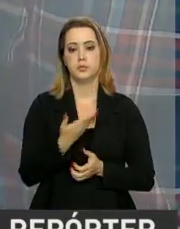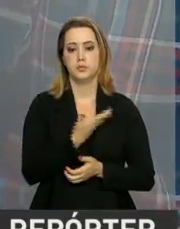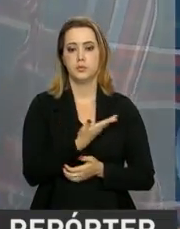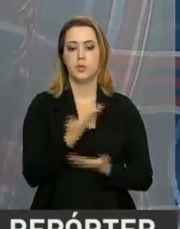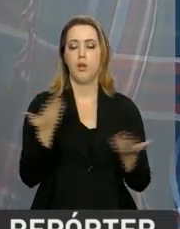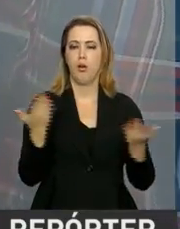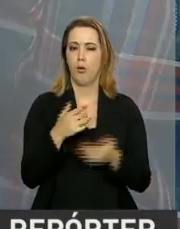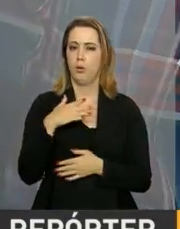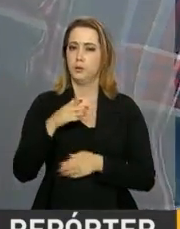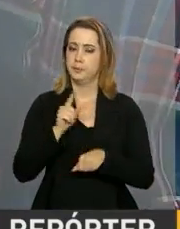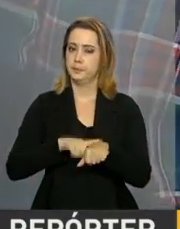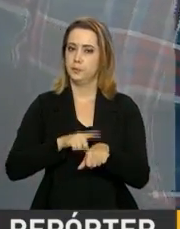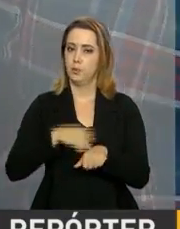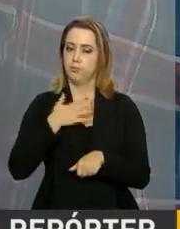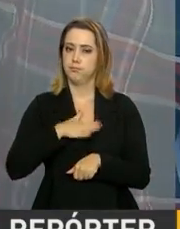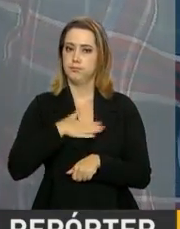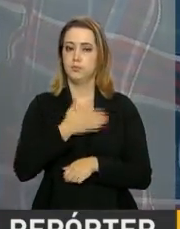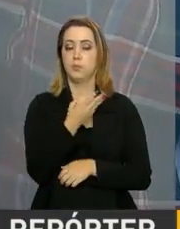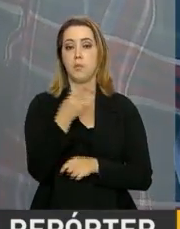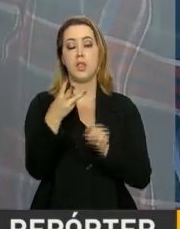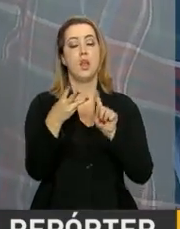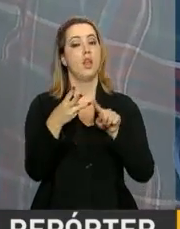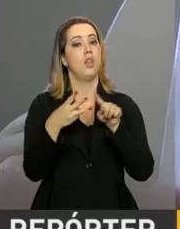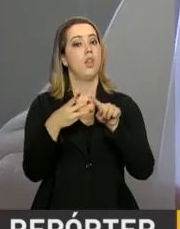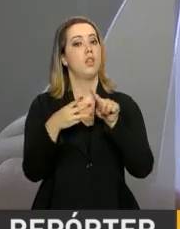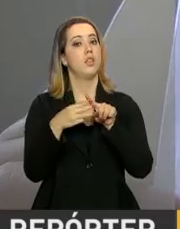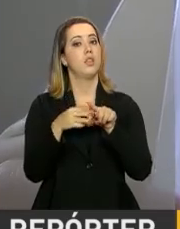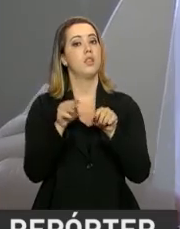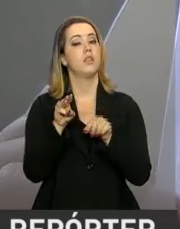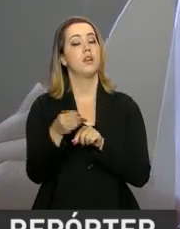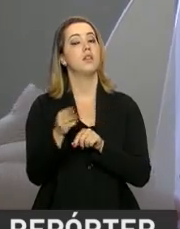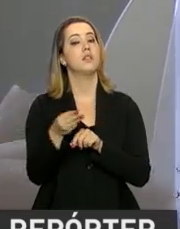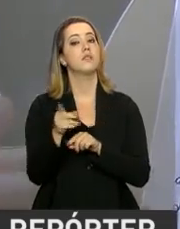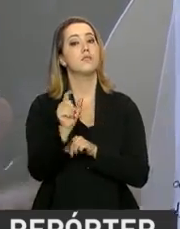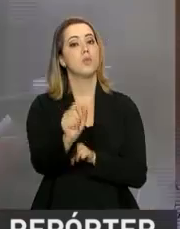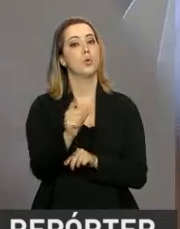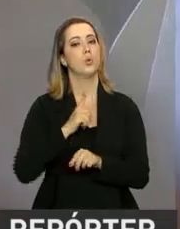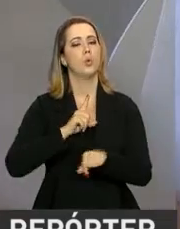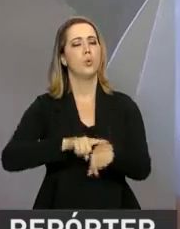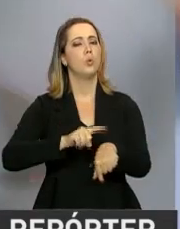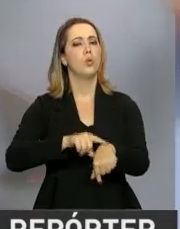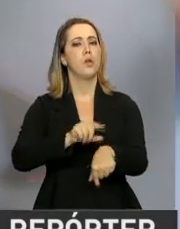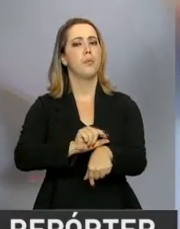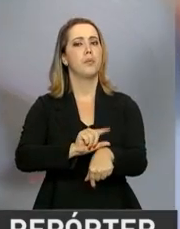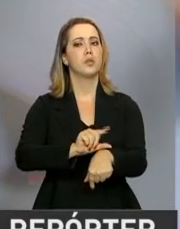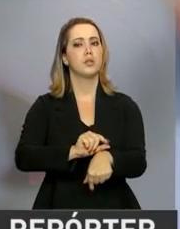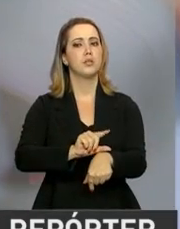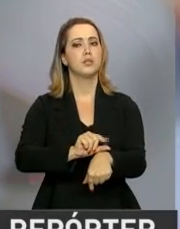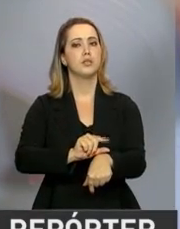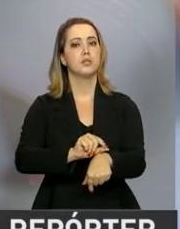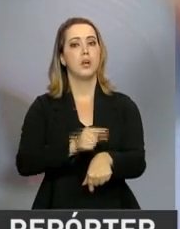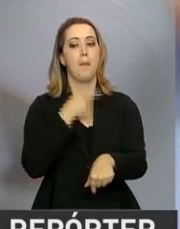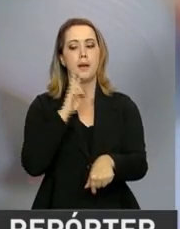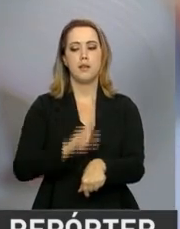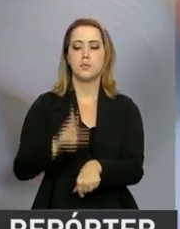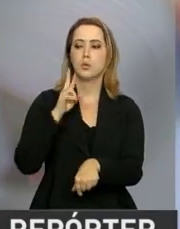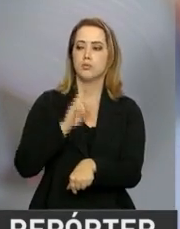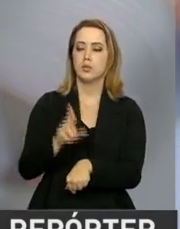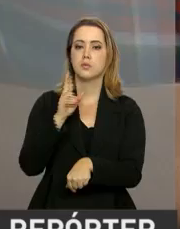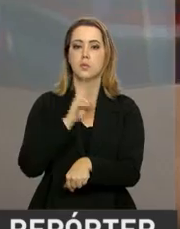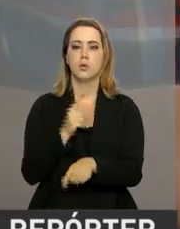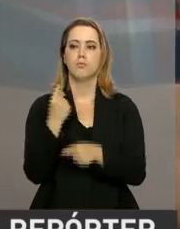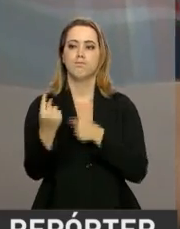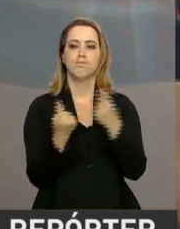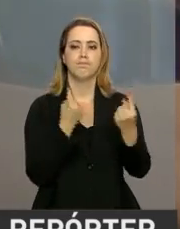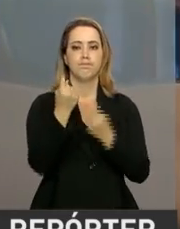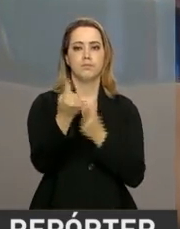três minutos esse é o tempo médio que os estudantes de todo o brasil terão para responder a cada uma